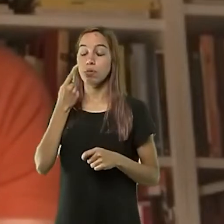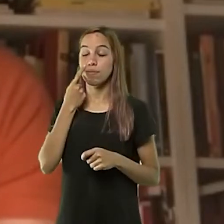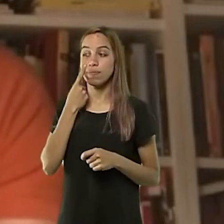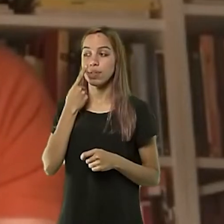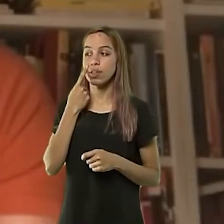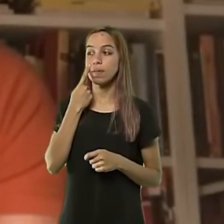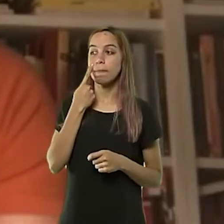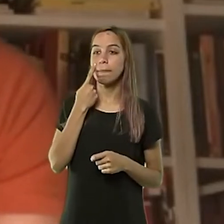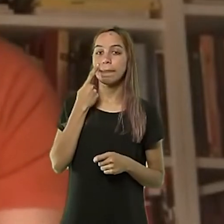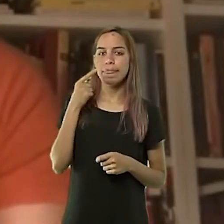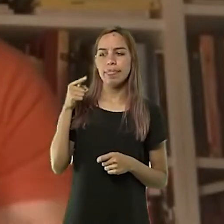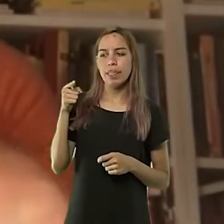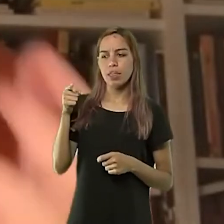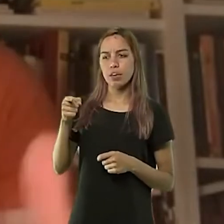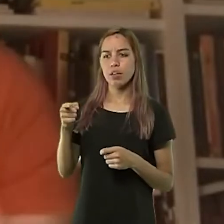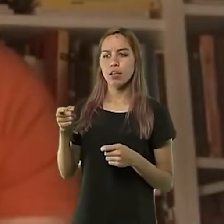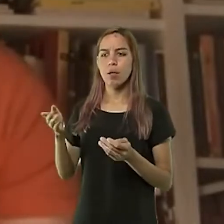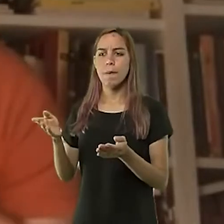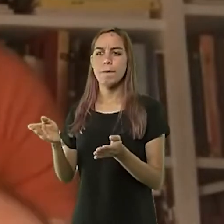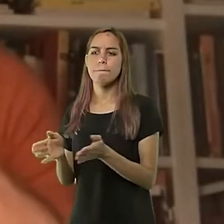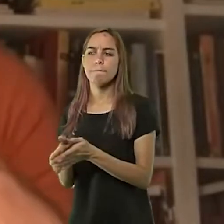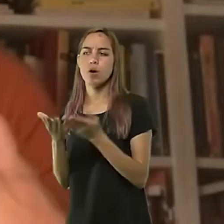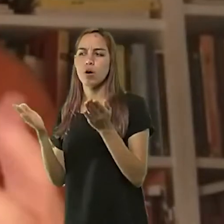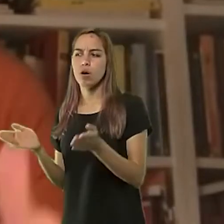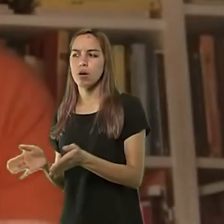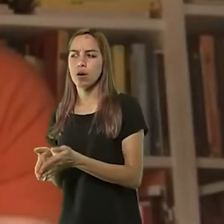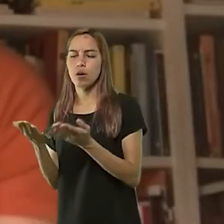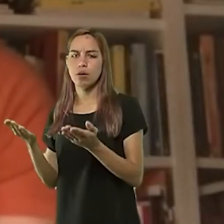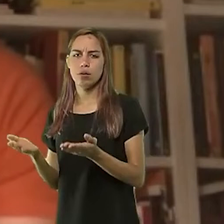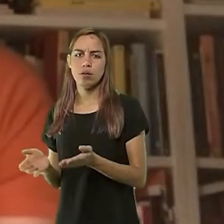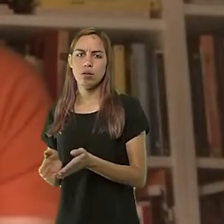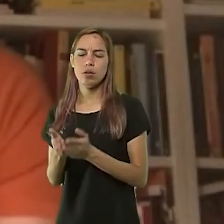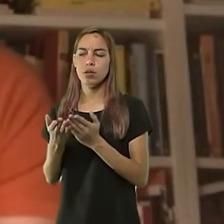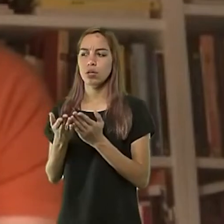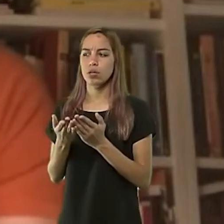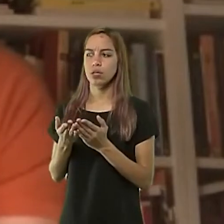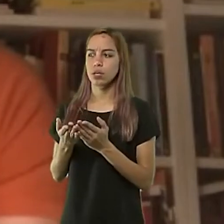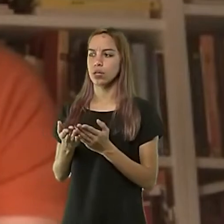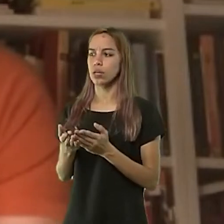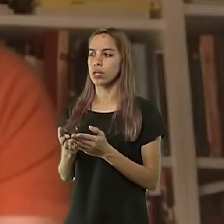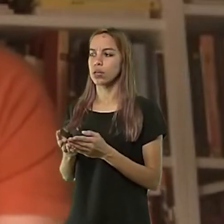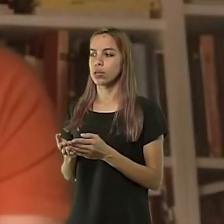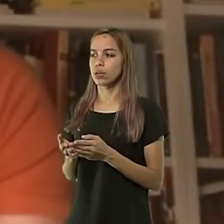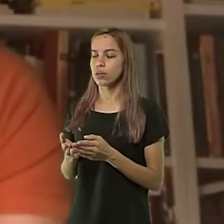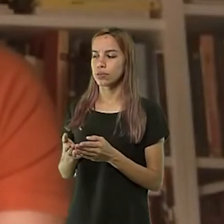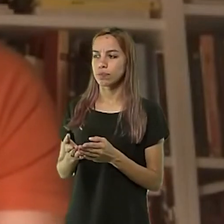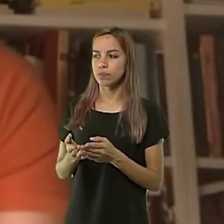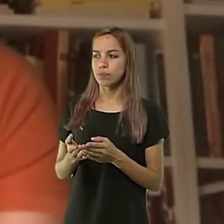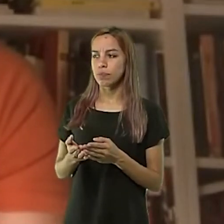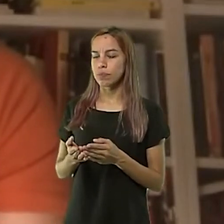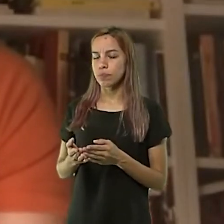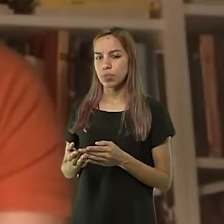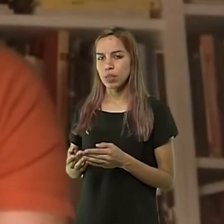muito isolada, sem transportes públicos, com uma série de problemas relativamente graves, incluindo